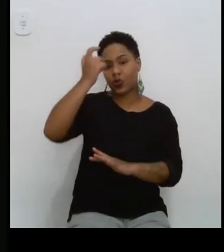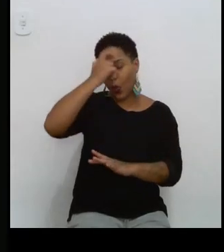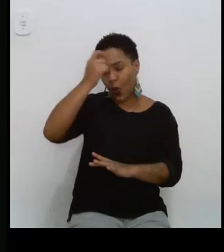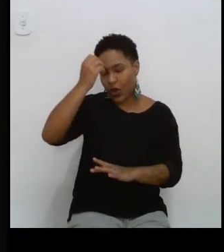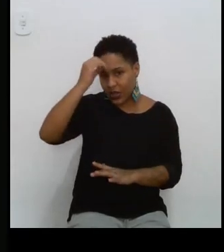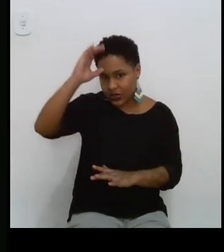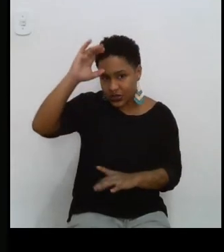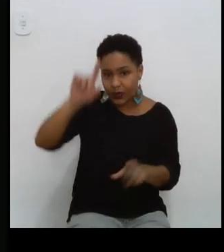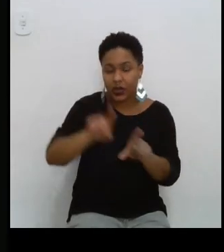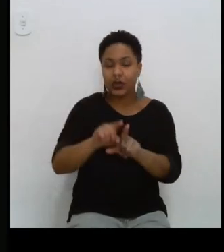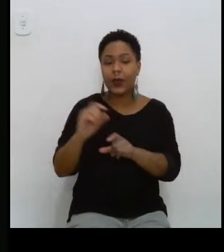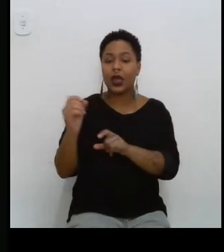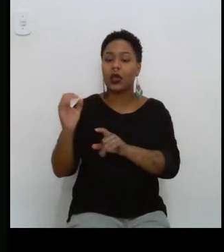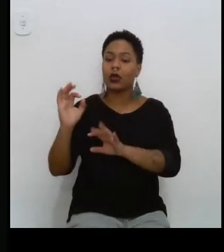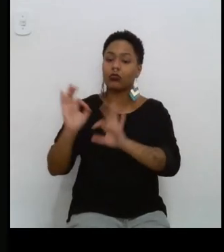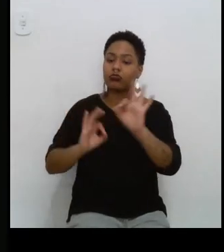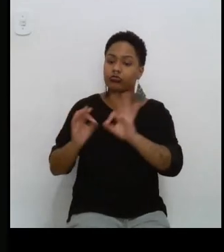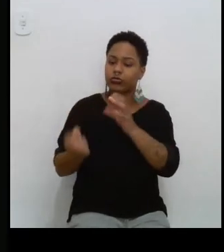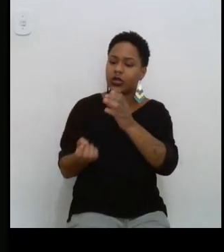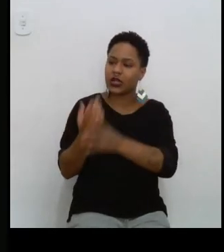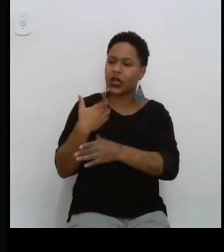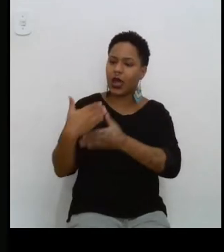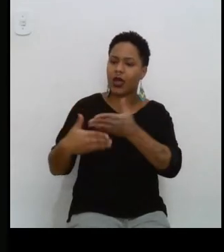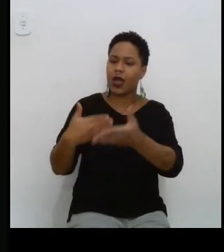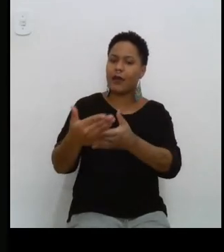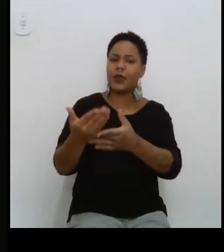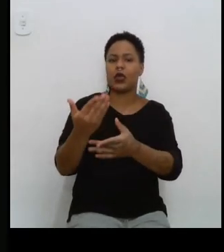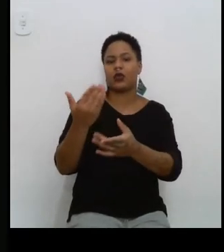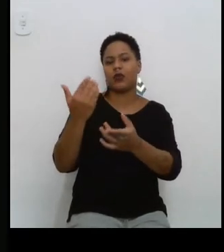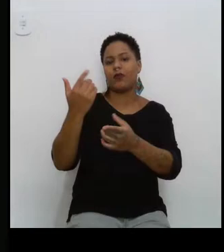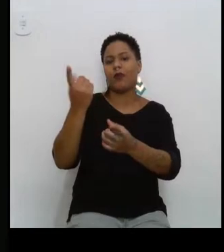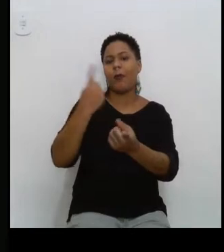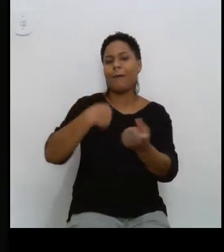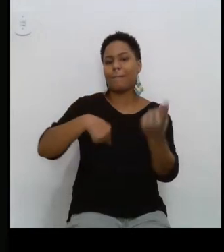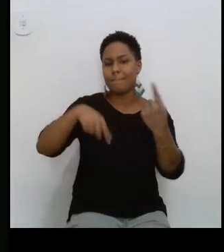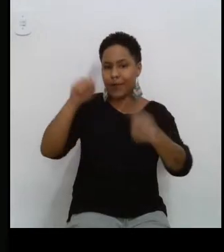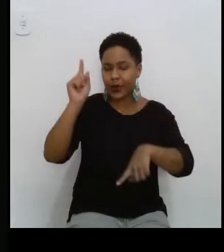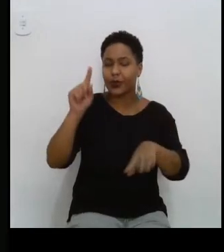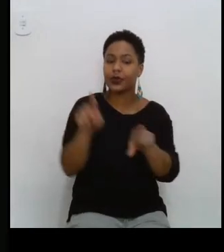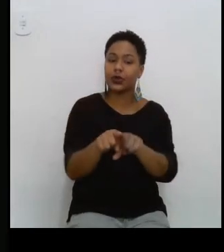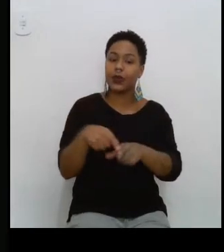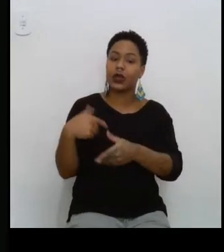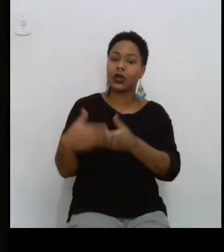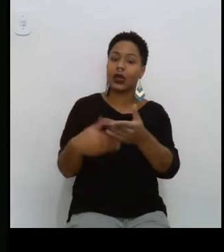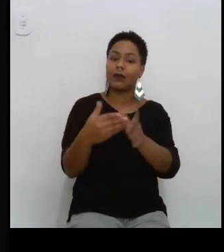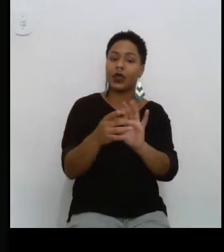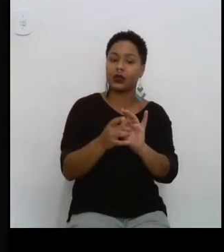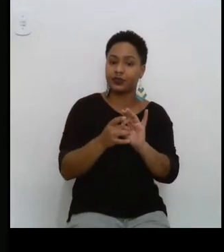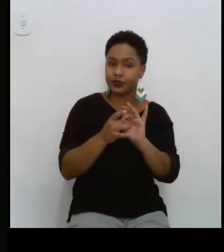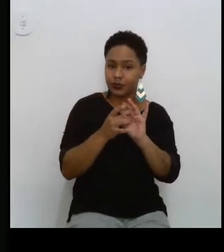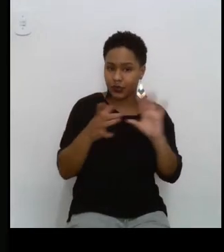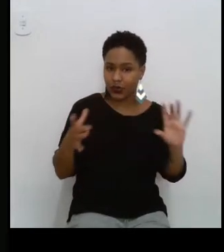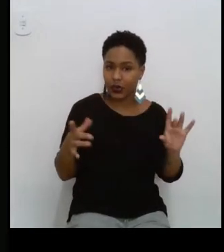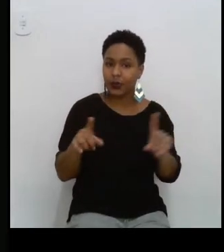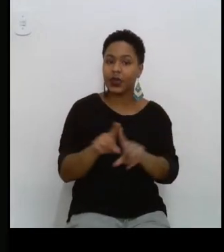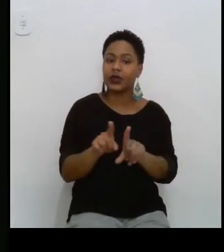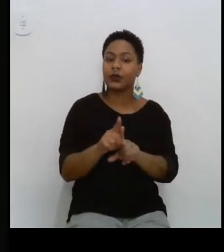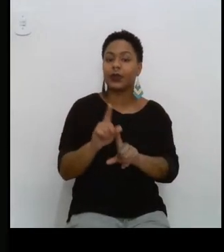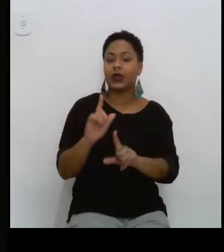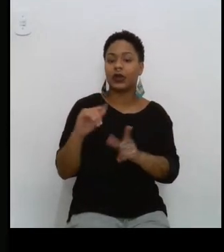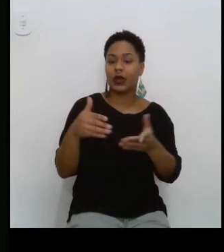também construir caminhos de prosperidade caminhos de liberdade e caminho de